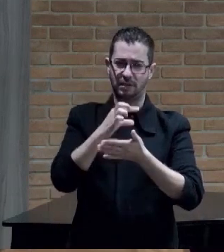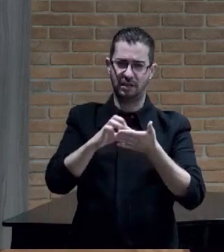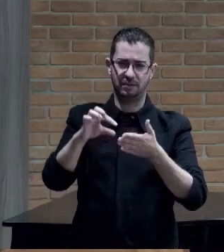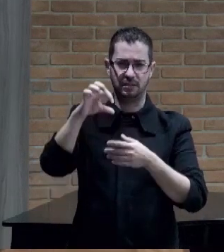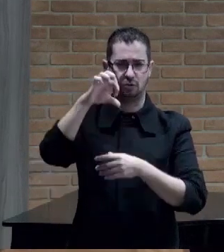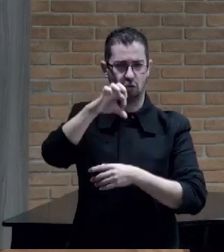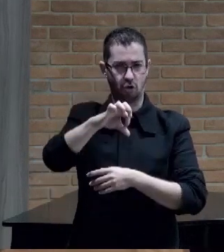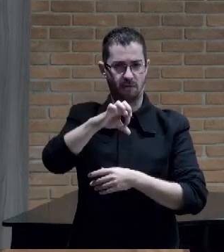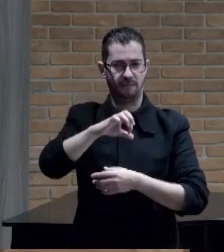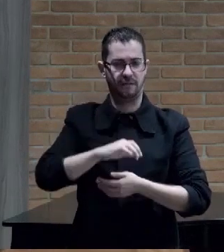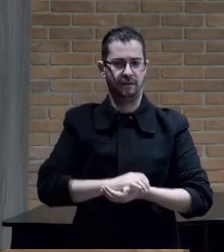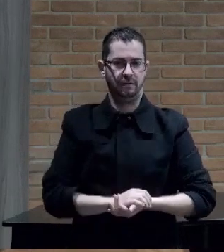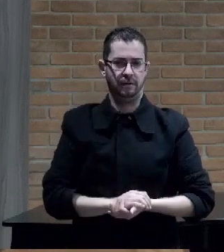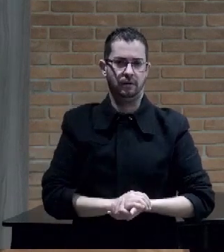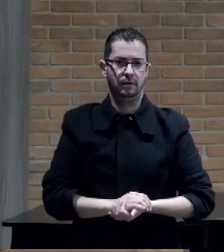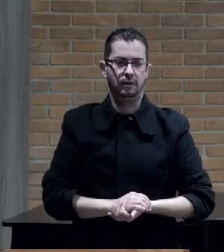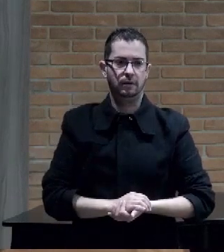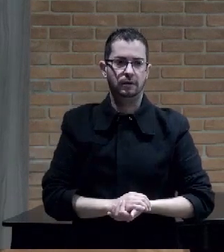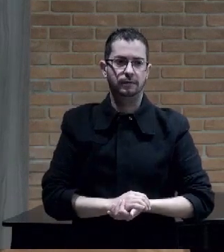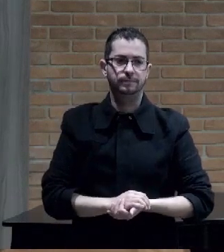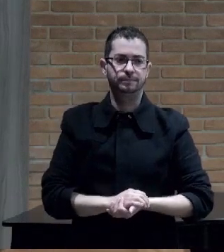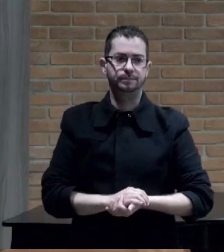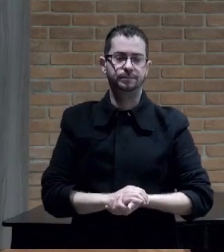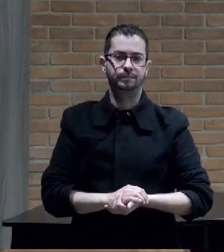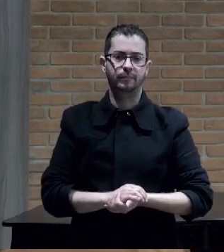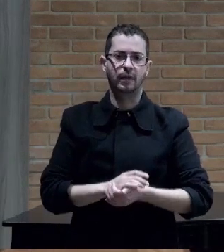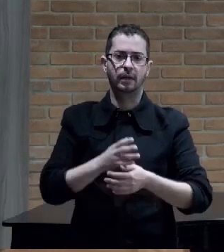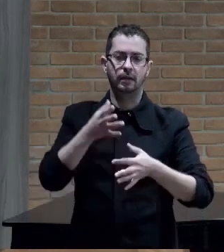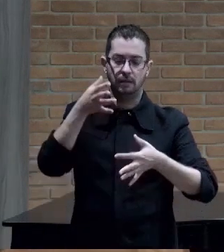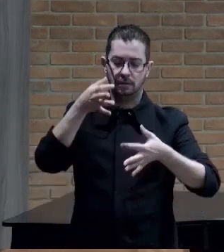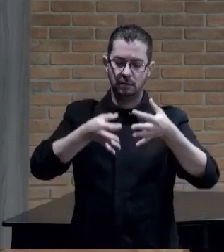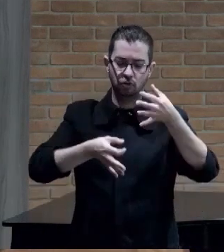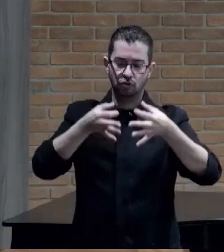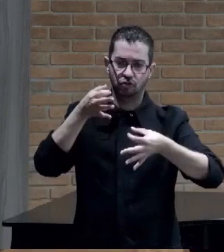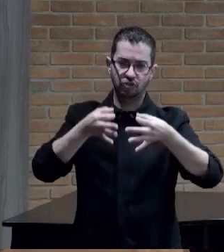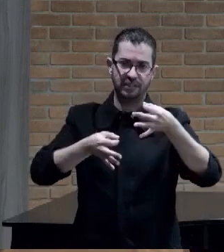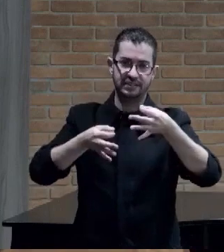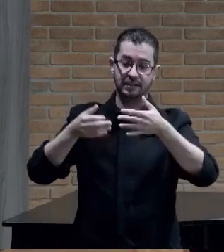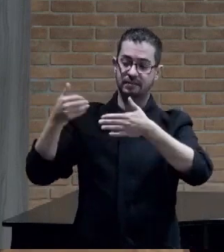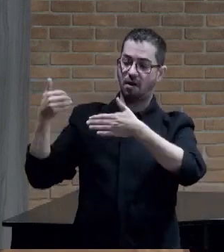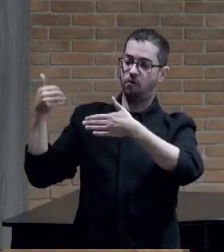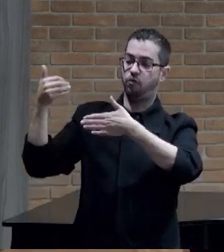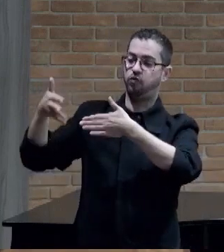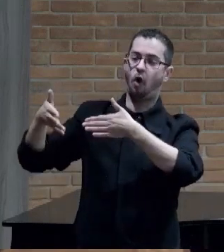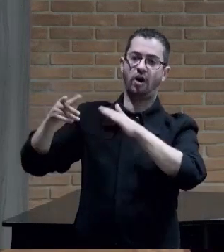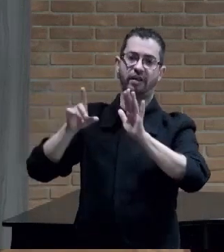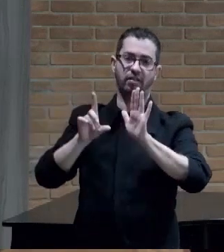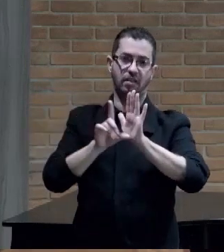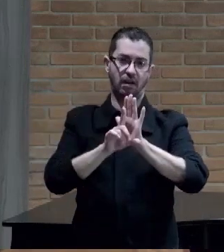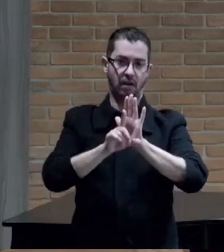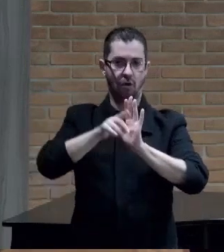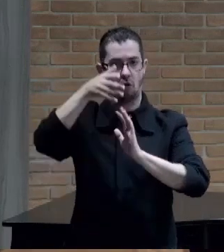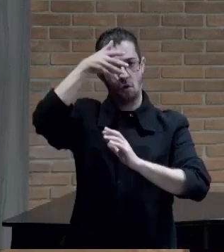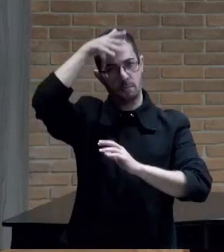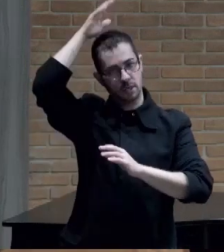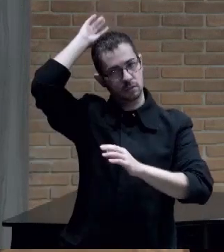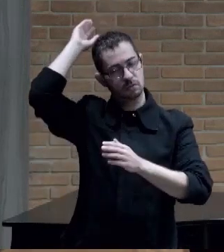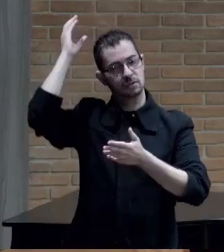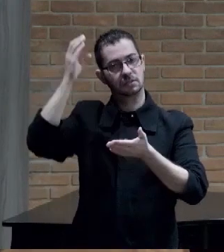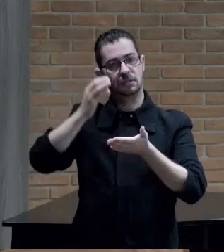versículos. Tá? Essa justiça está fora da lei, Romanos 3:21.